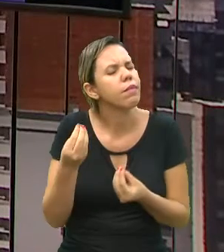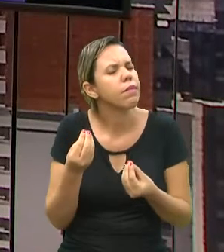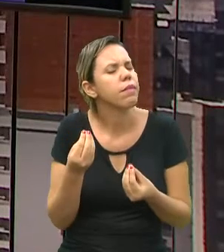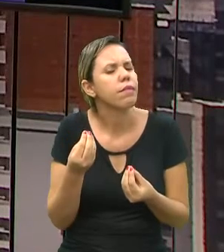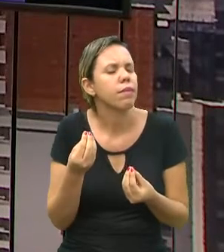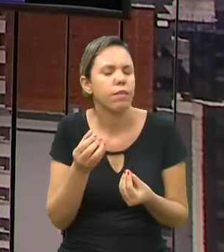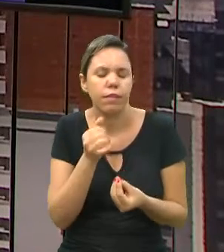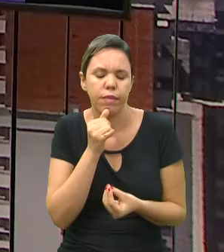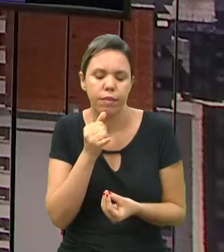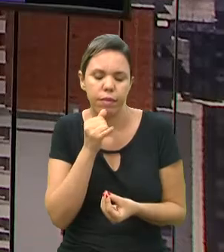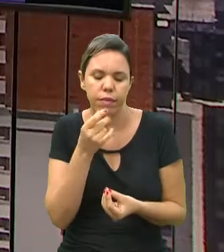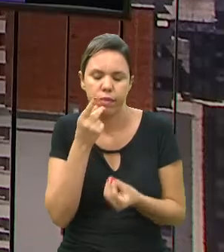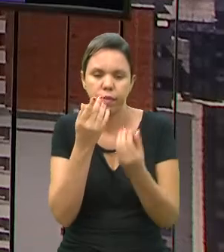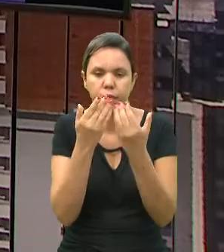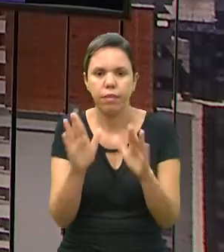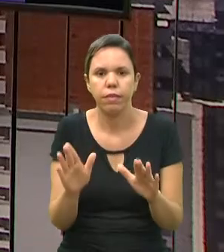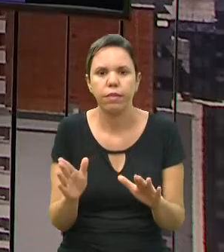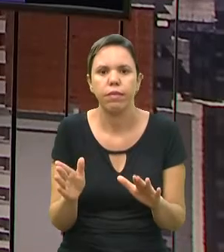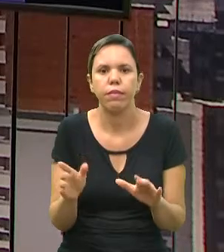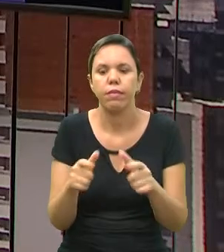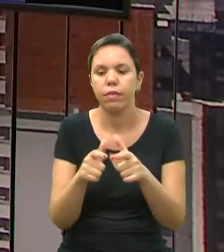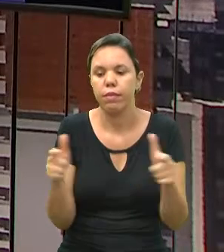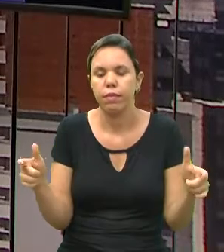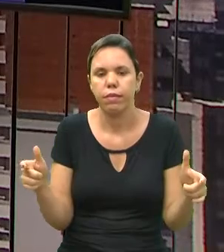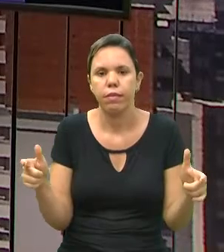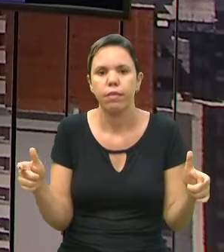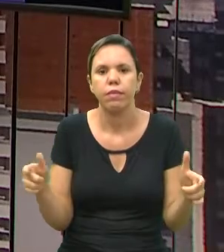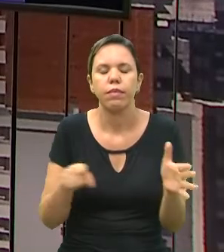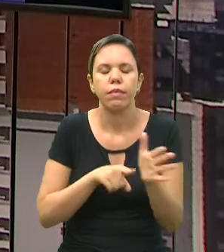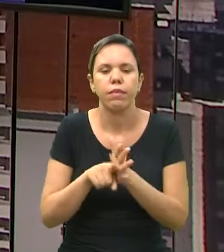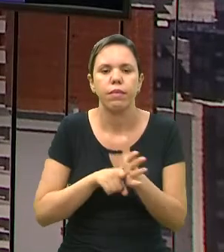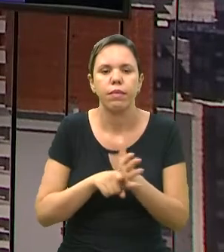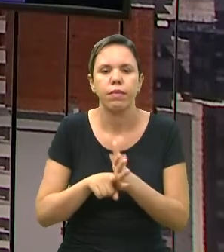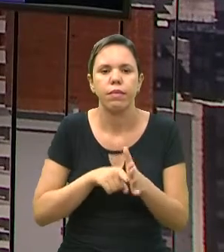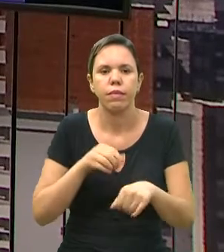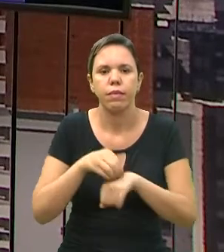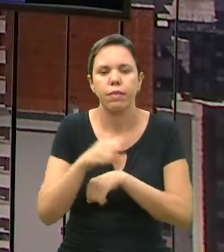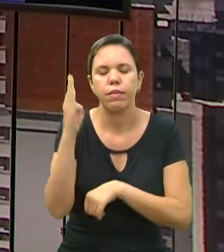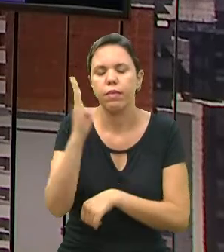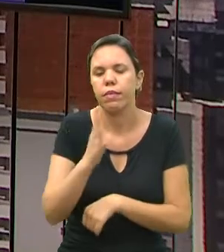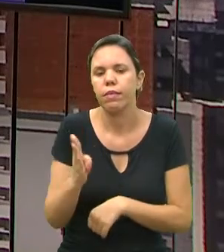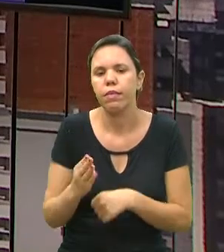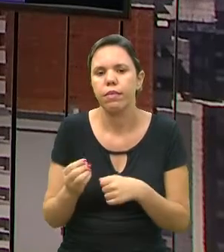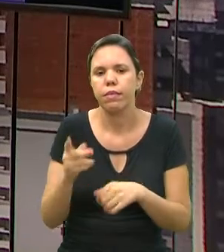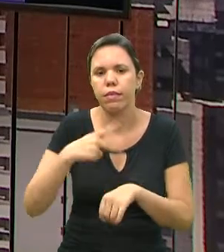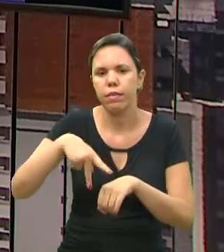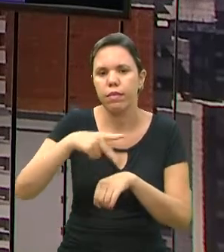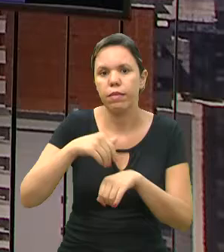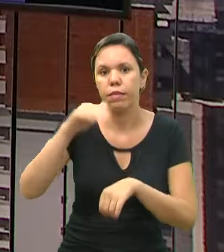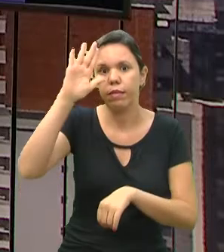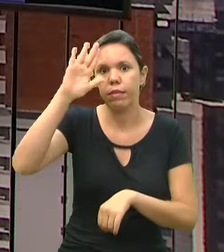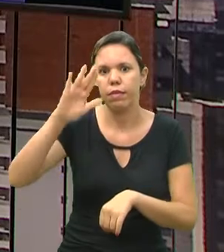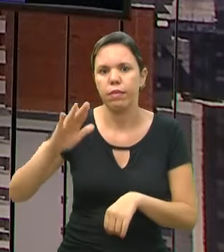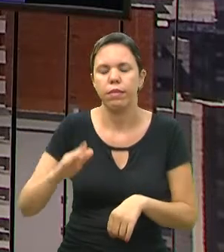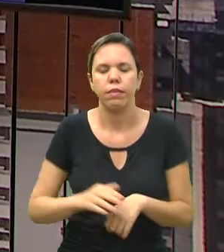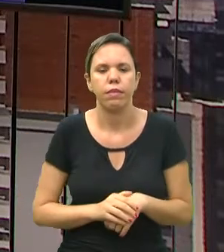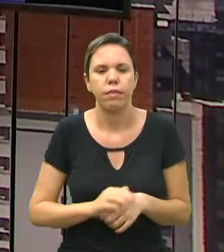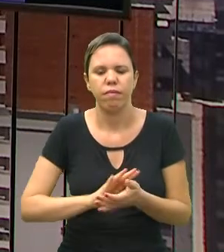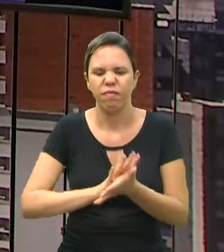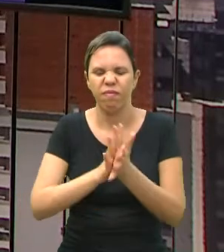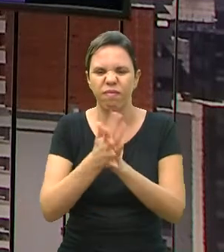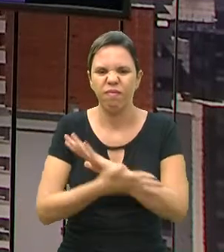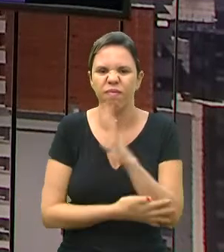um pouco mais, porque eu dei uma abertura um pouco ampla, né, de uma pesquisa que indica o Brasil como um dos países que mais